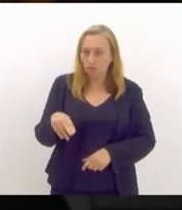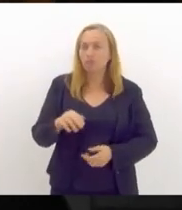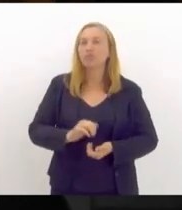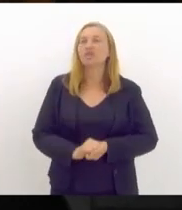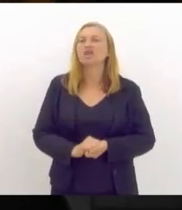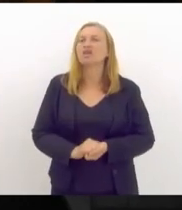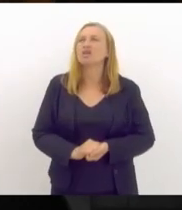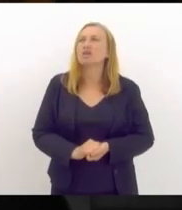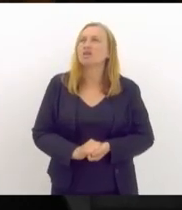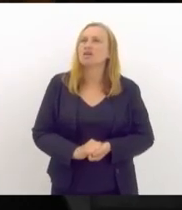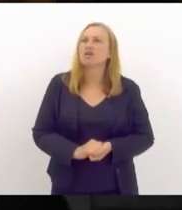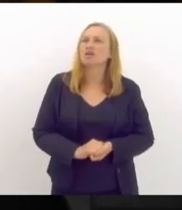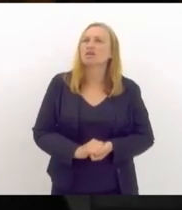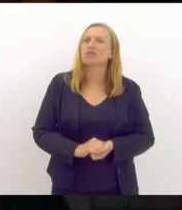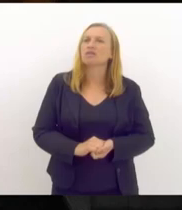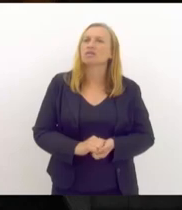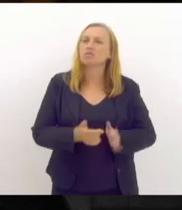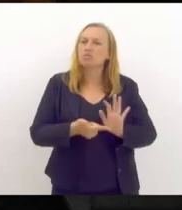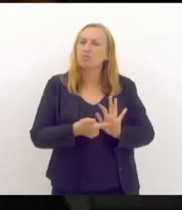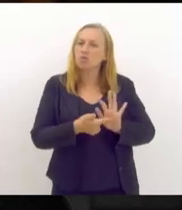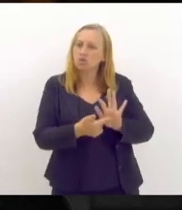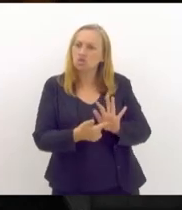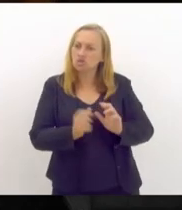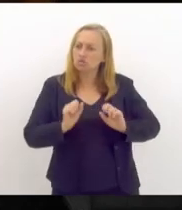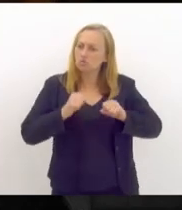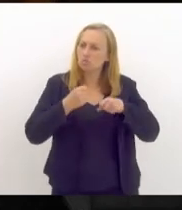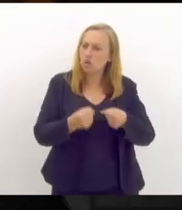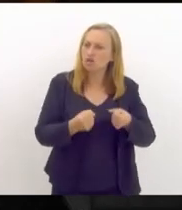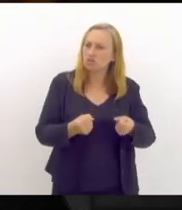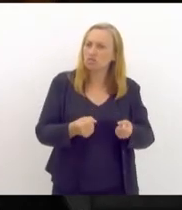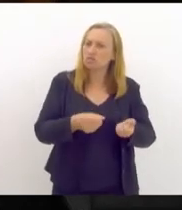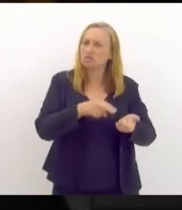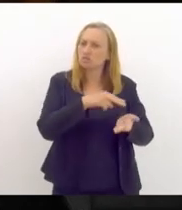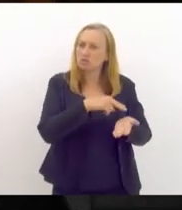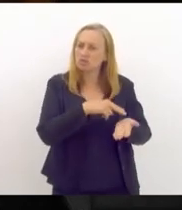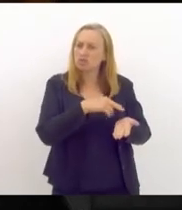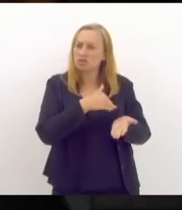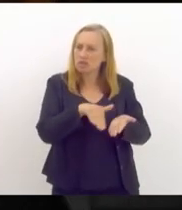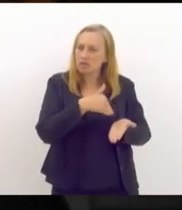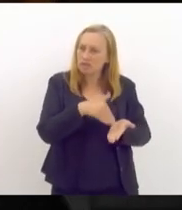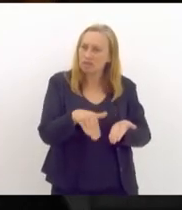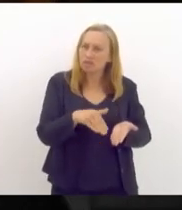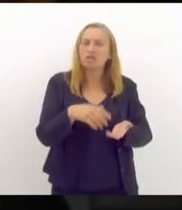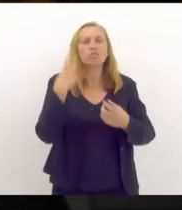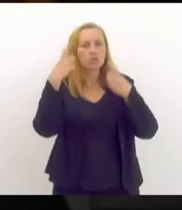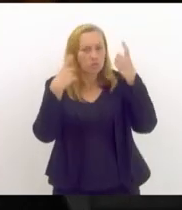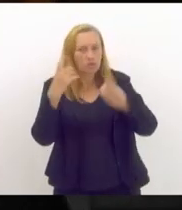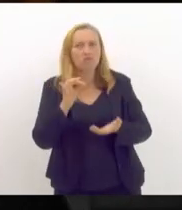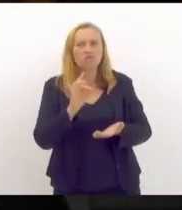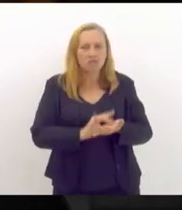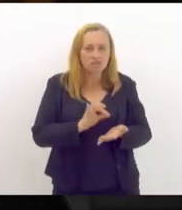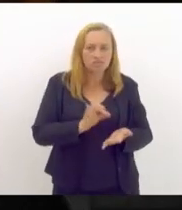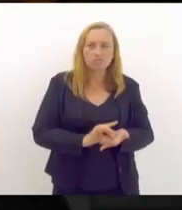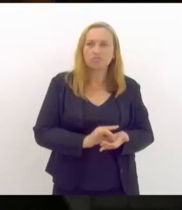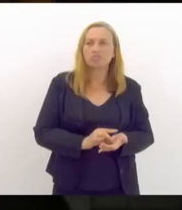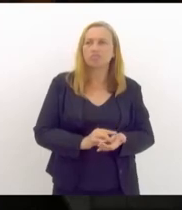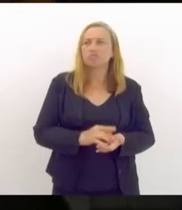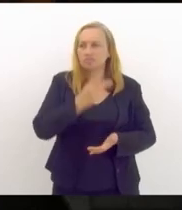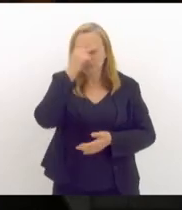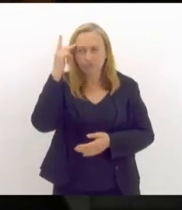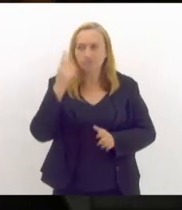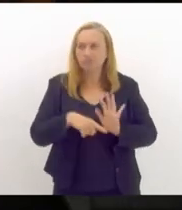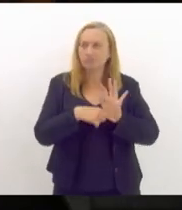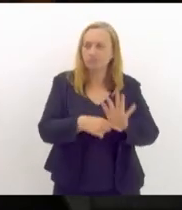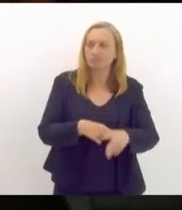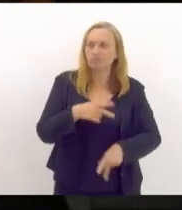tem tem que demonstrado um secretário ativo uma pessoa que realmente está preocupado com bem comum e ajudar